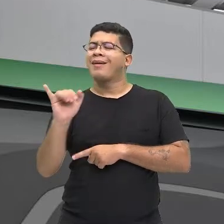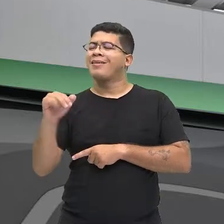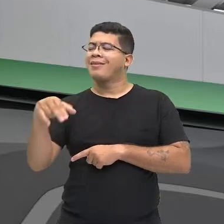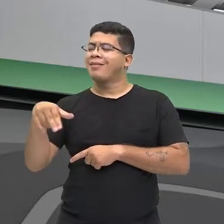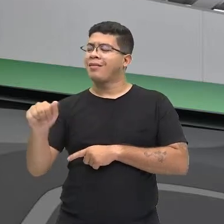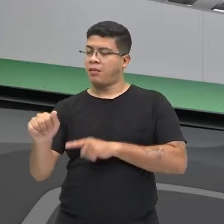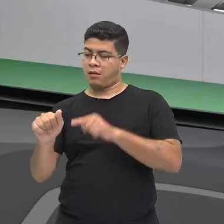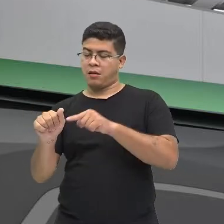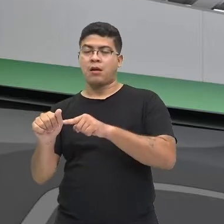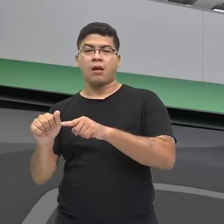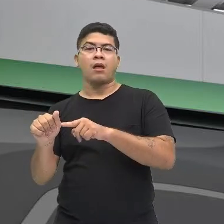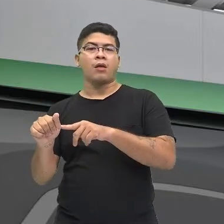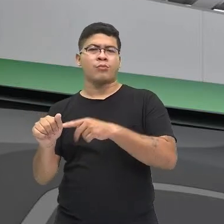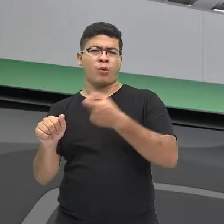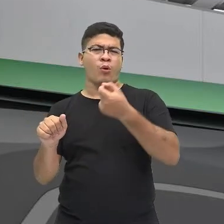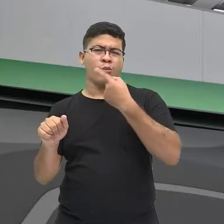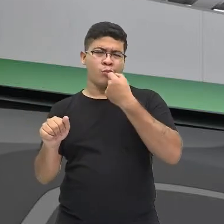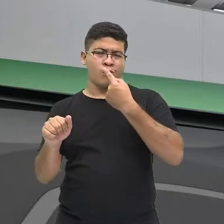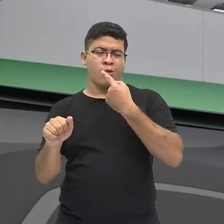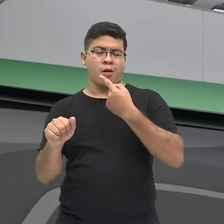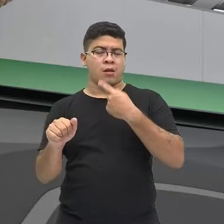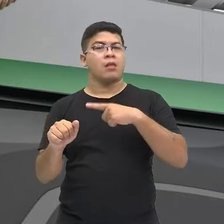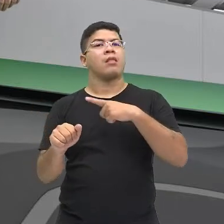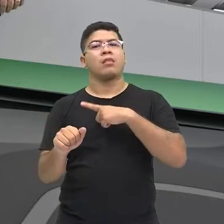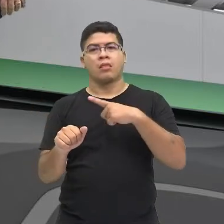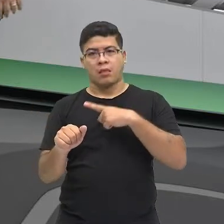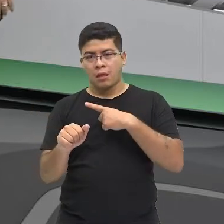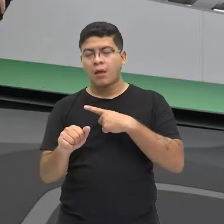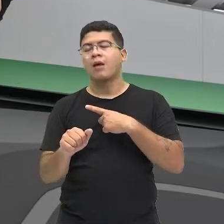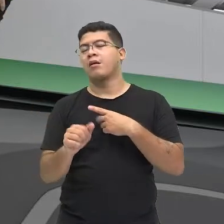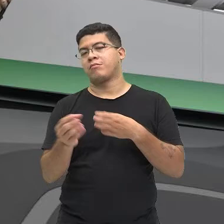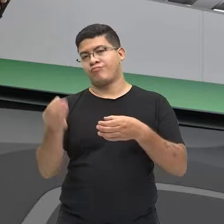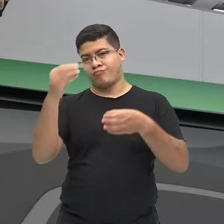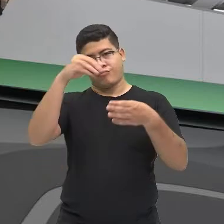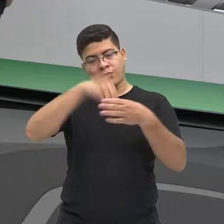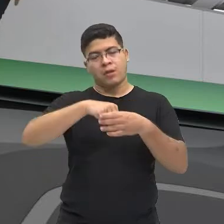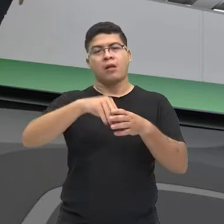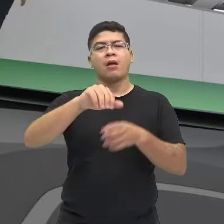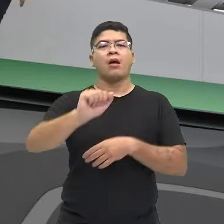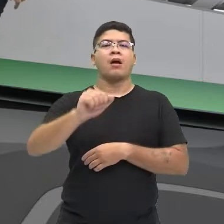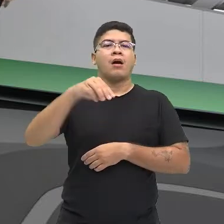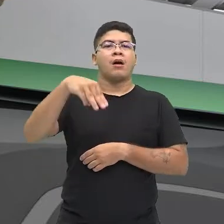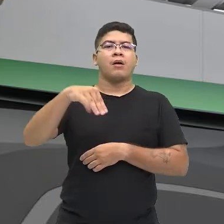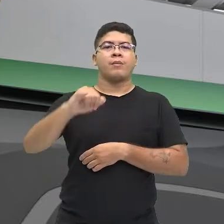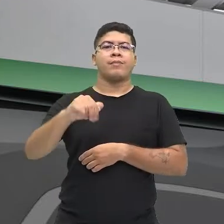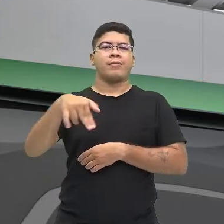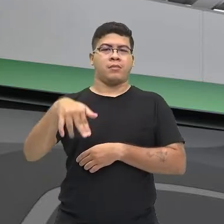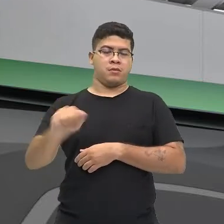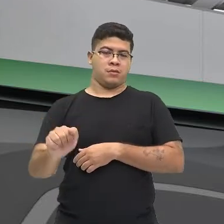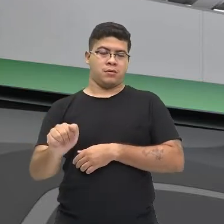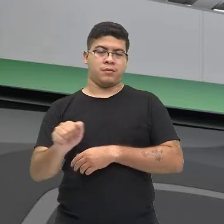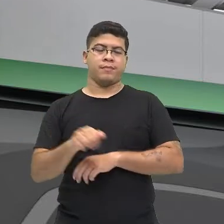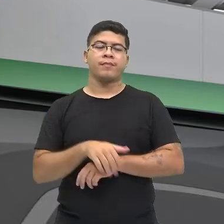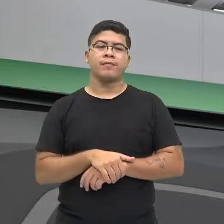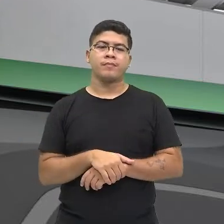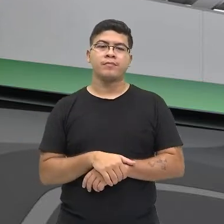gente também tem outros usos das aminas. Observem aqui. O que nós temos também, além da